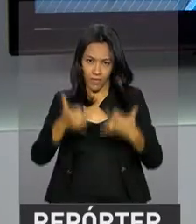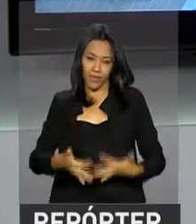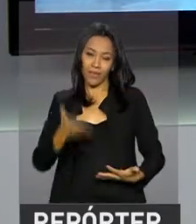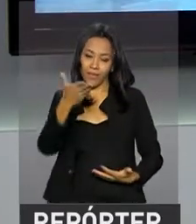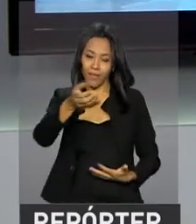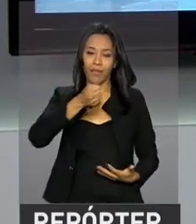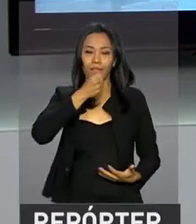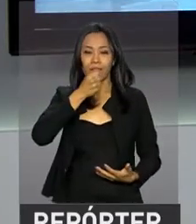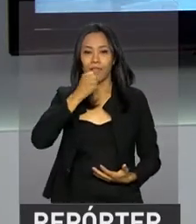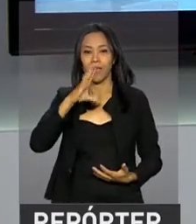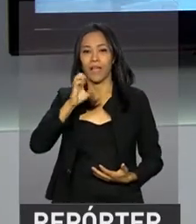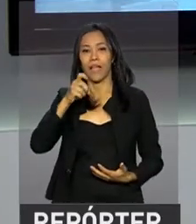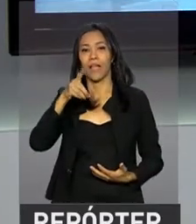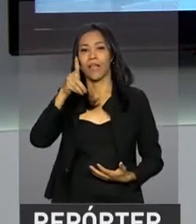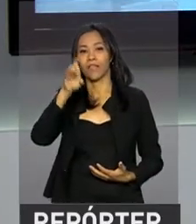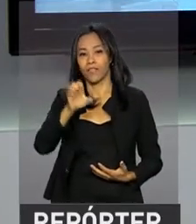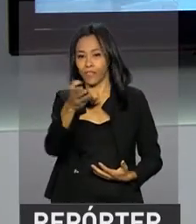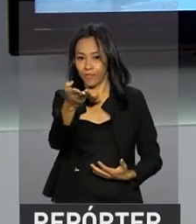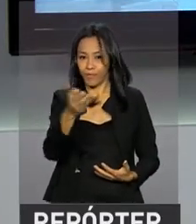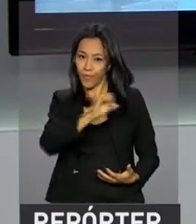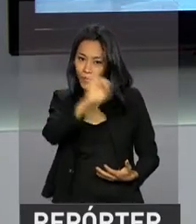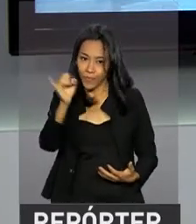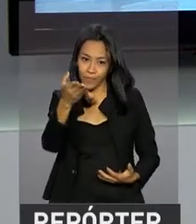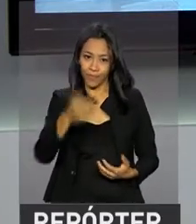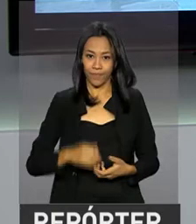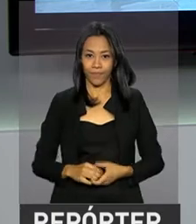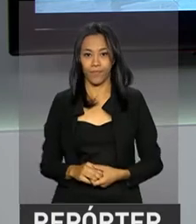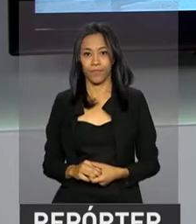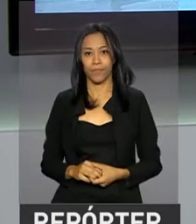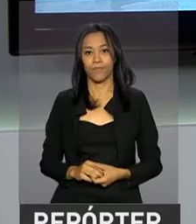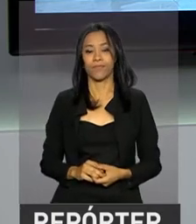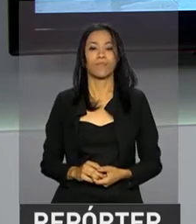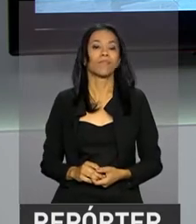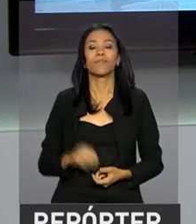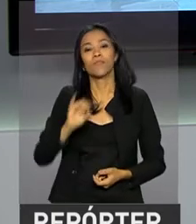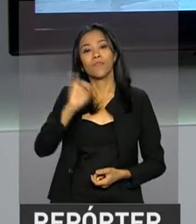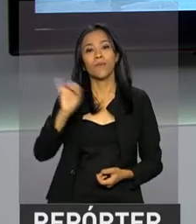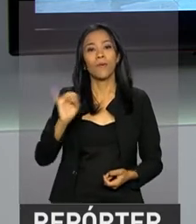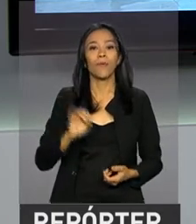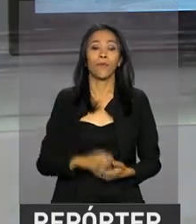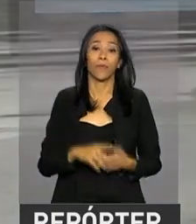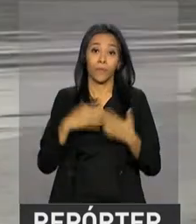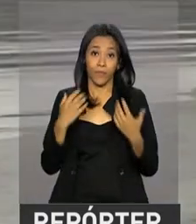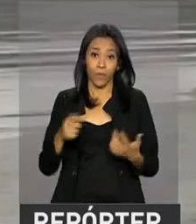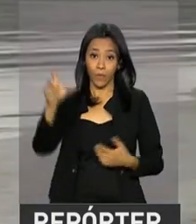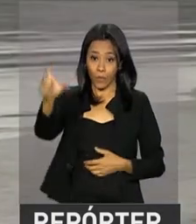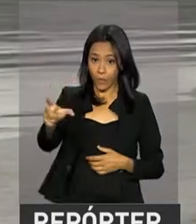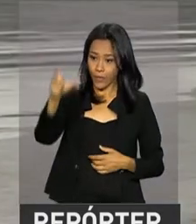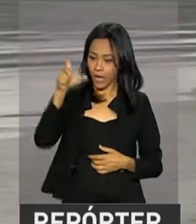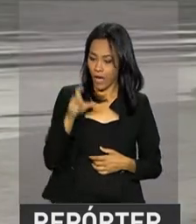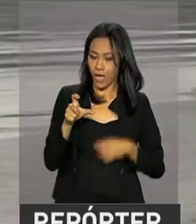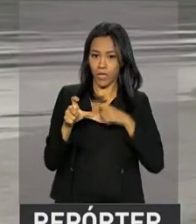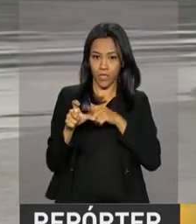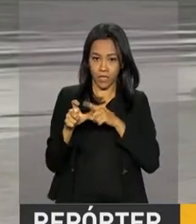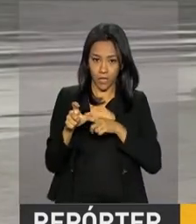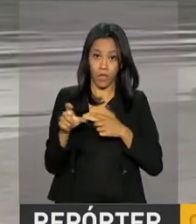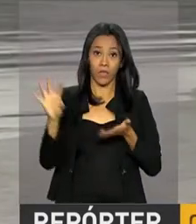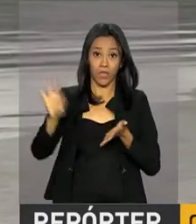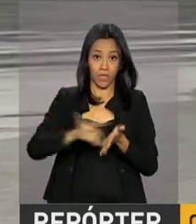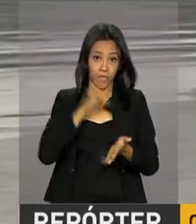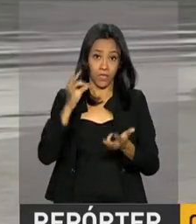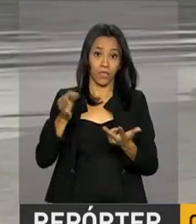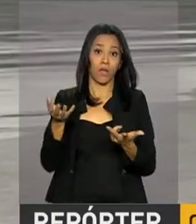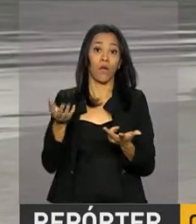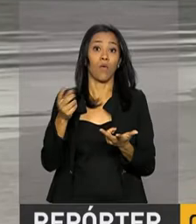repórter cleide lopes olá cleide lata é essa o cartão de confirmação da inscrição dos candidatos